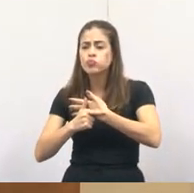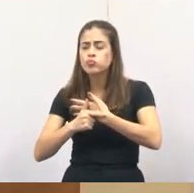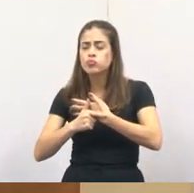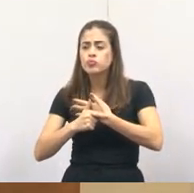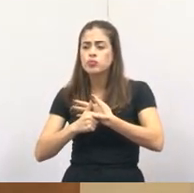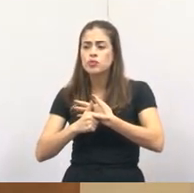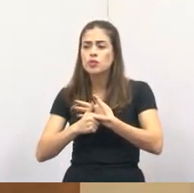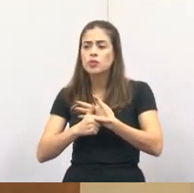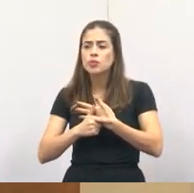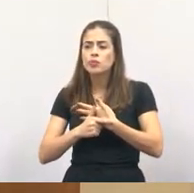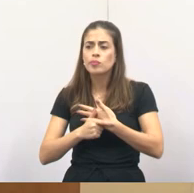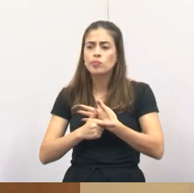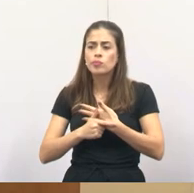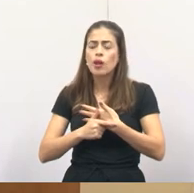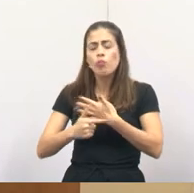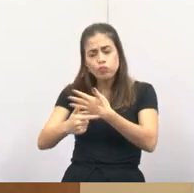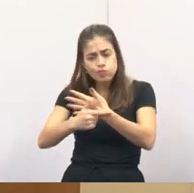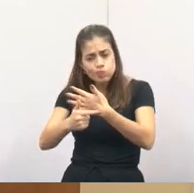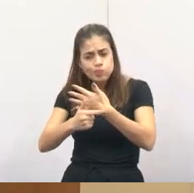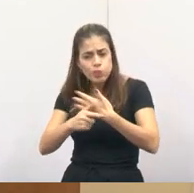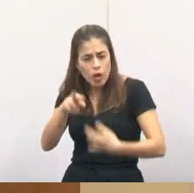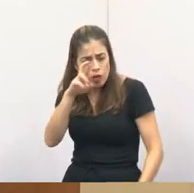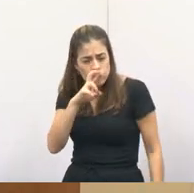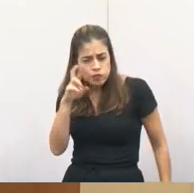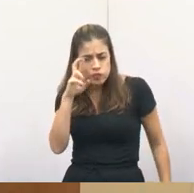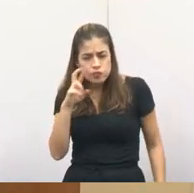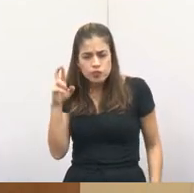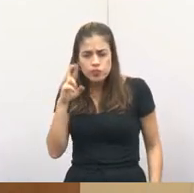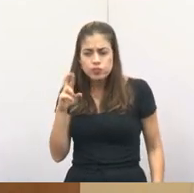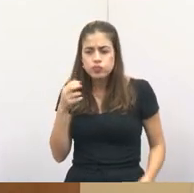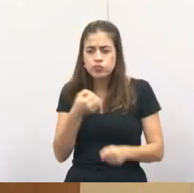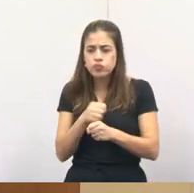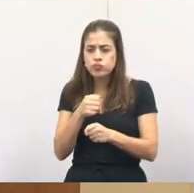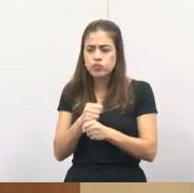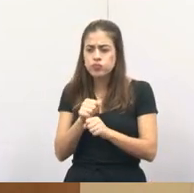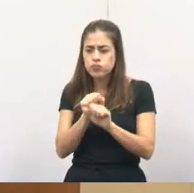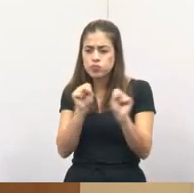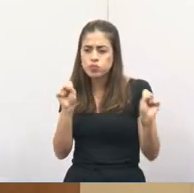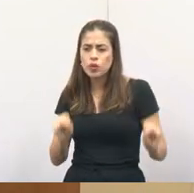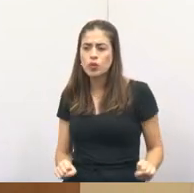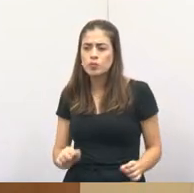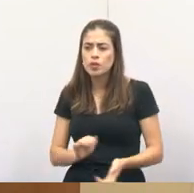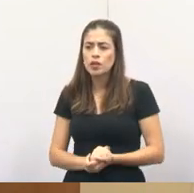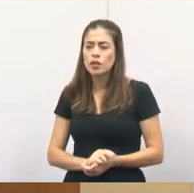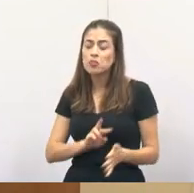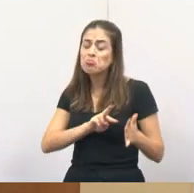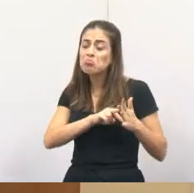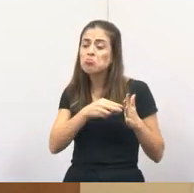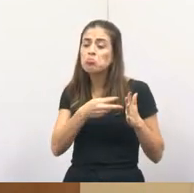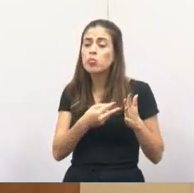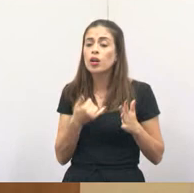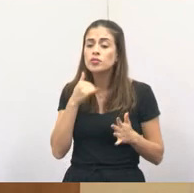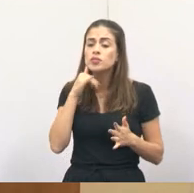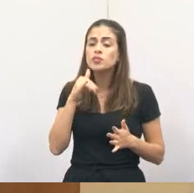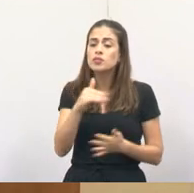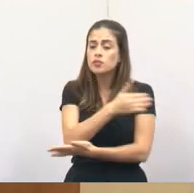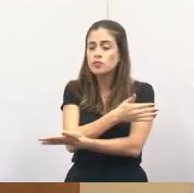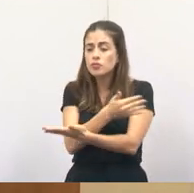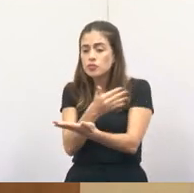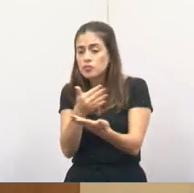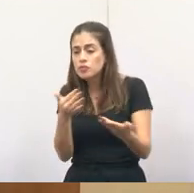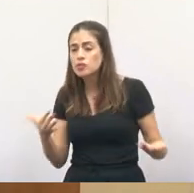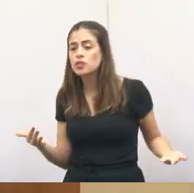vota para exercer a sua função fiscalizatória das obras públicas e nesse sentido eu quero dizer a vocês